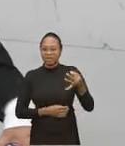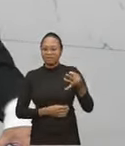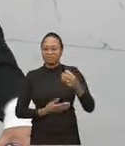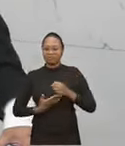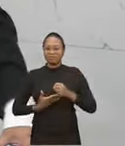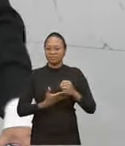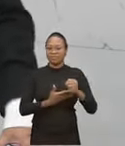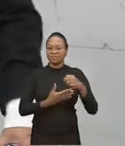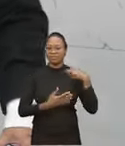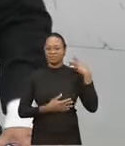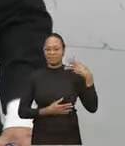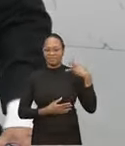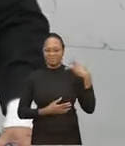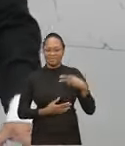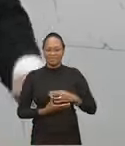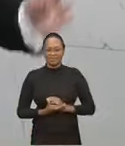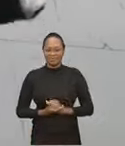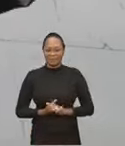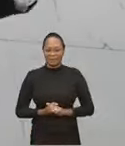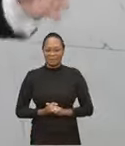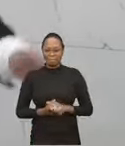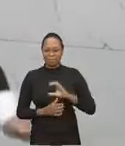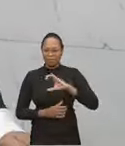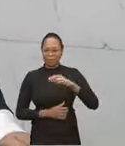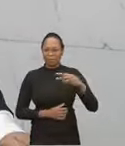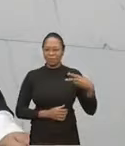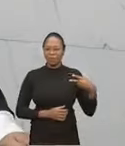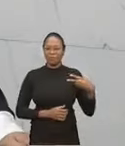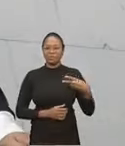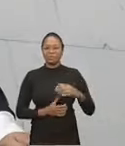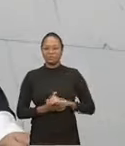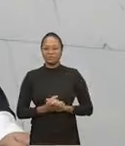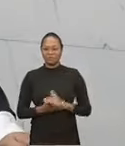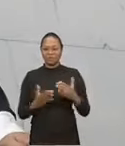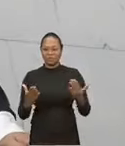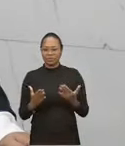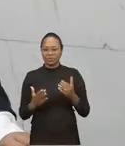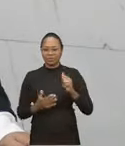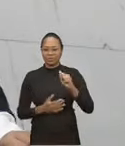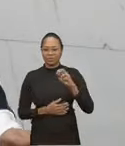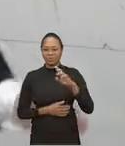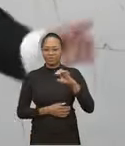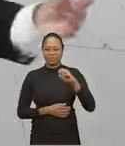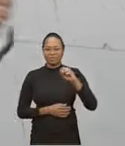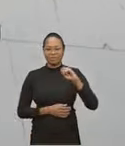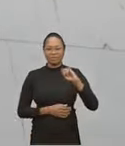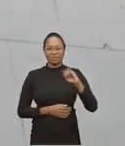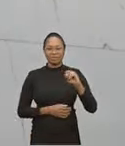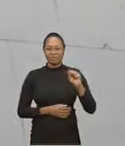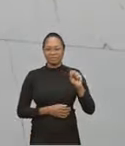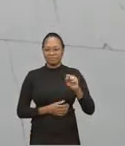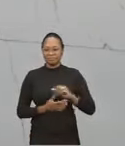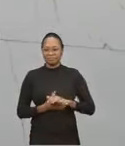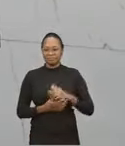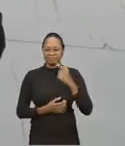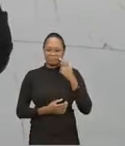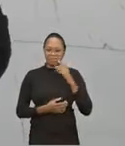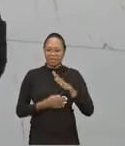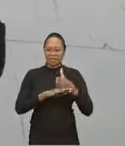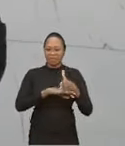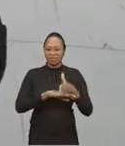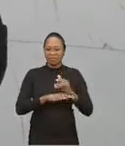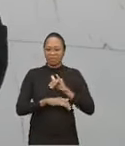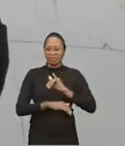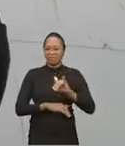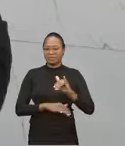vereadores. Foi no POC, não chamou ninguém, foi em Areias hoje, não chamou o senhor, não sei o que é que está acontecendo. Eu sei que